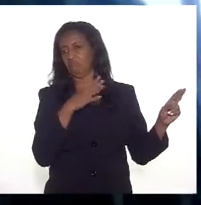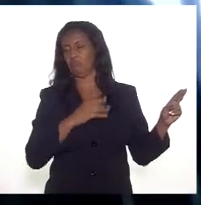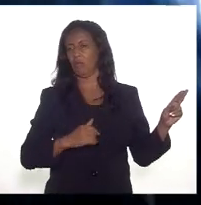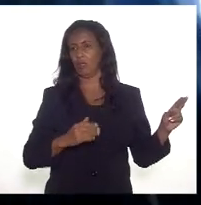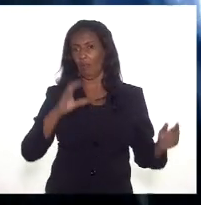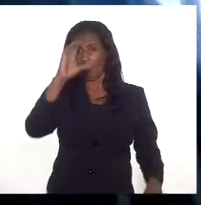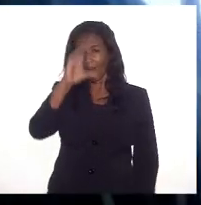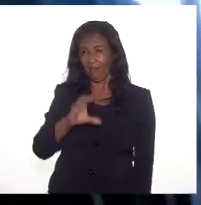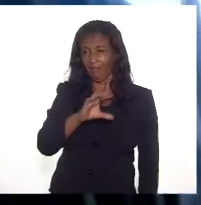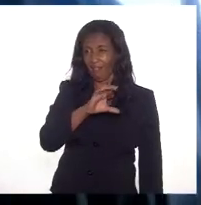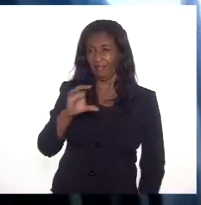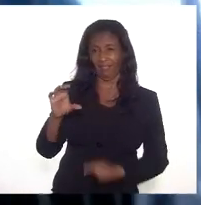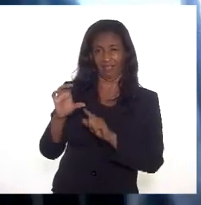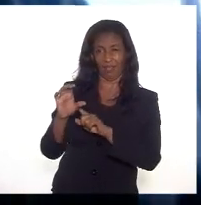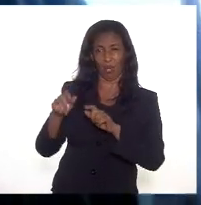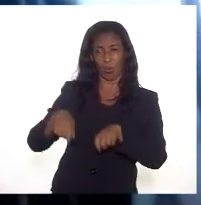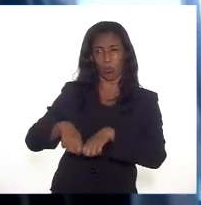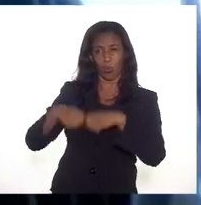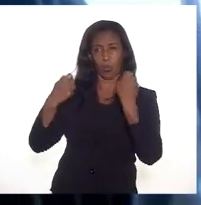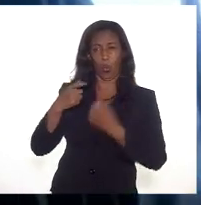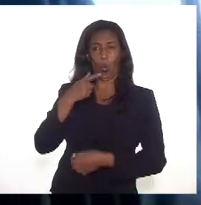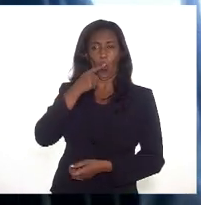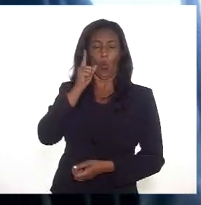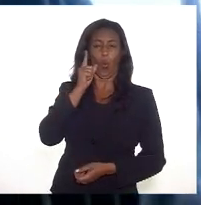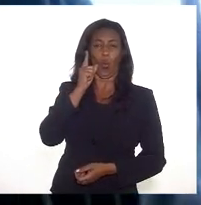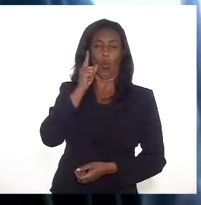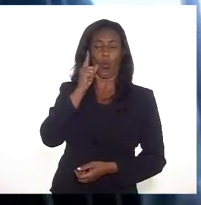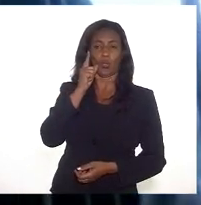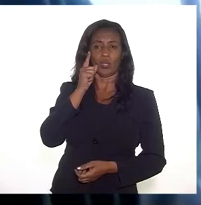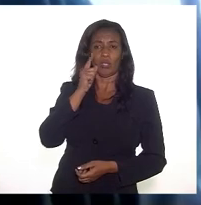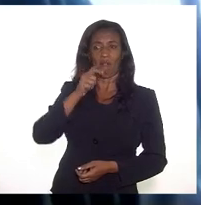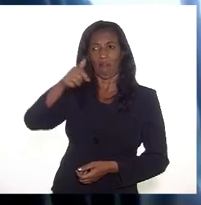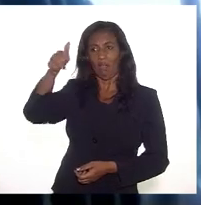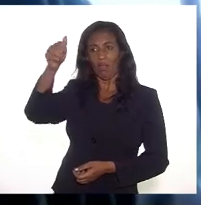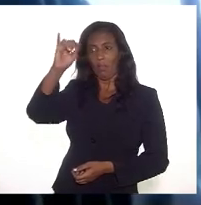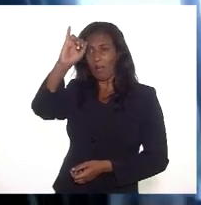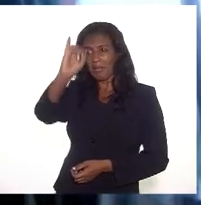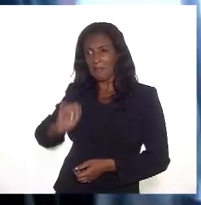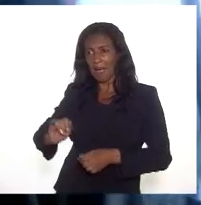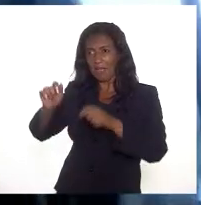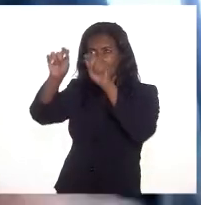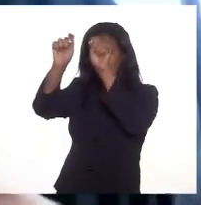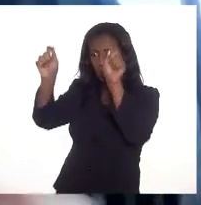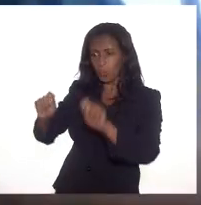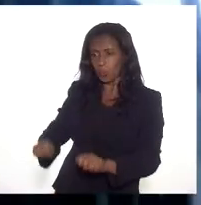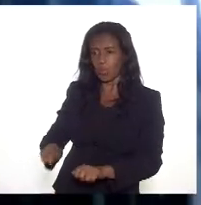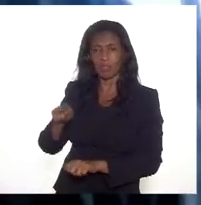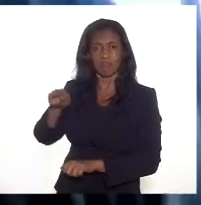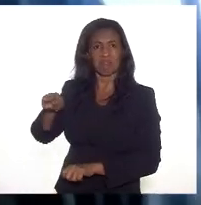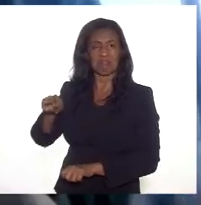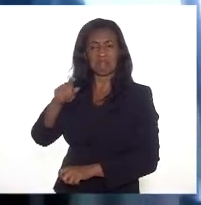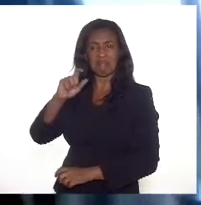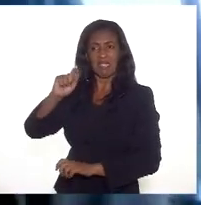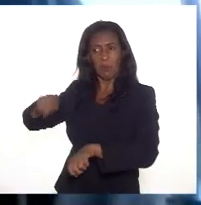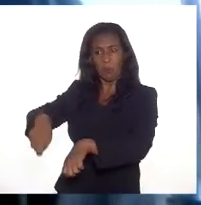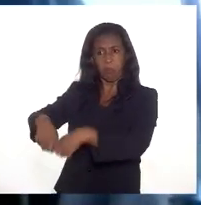Religião católica, destruíram ontem um santo que veio da Itália há 60 anos. Como eu não sou... Quer dizer,